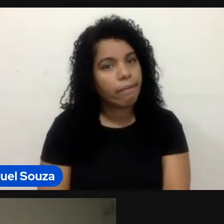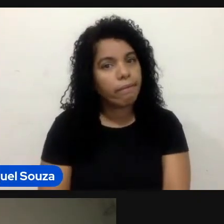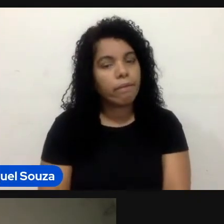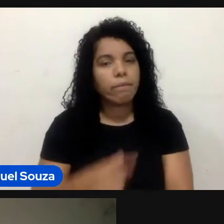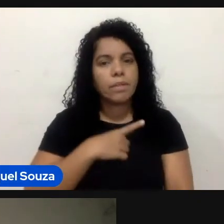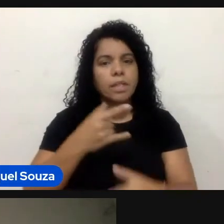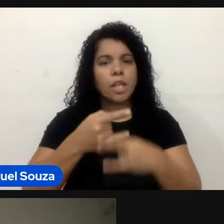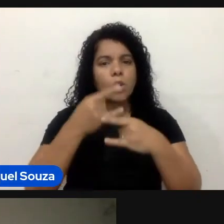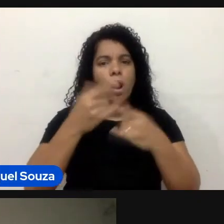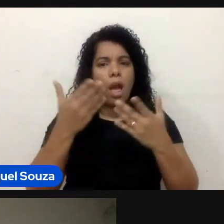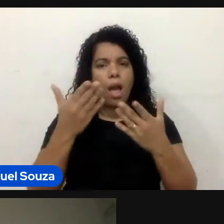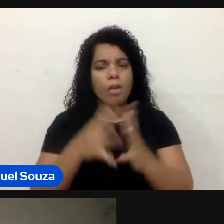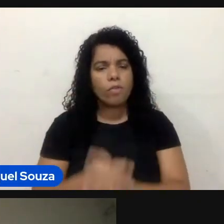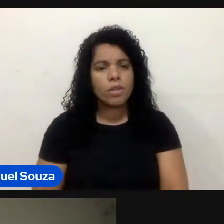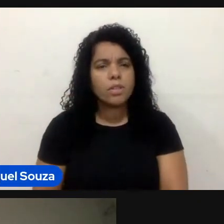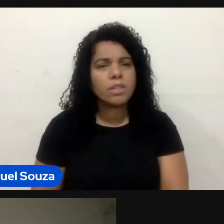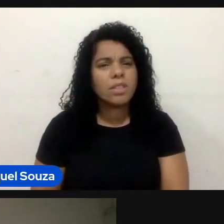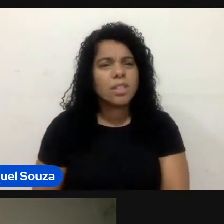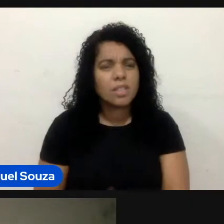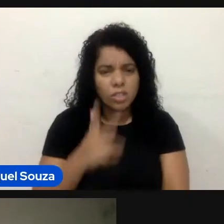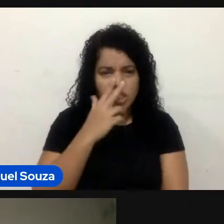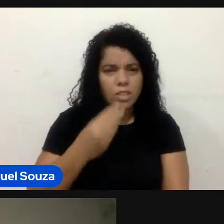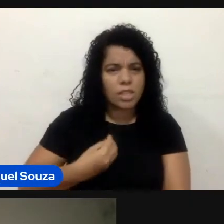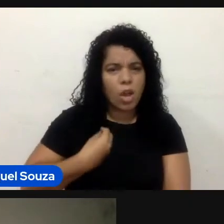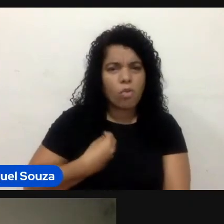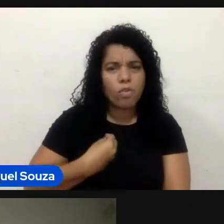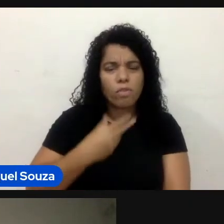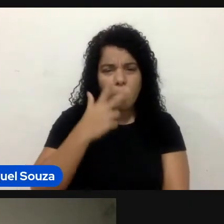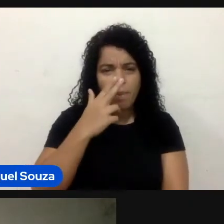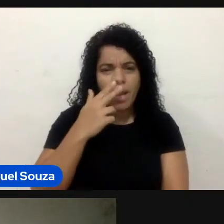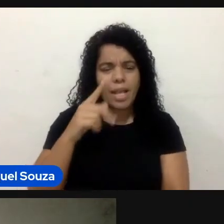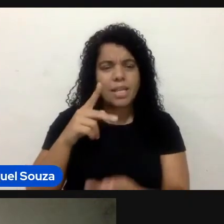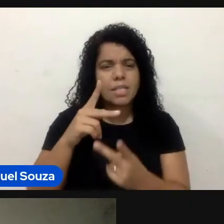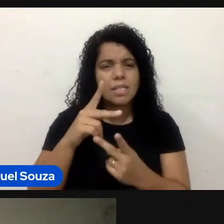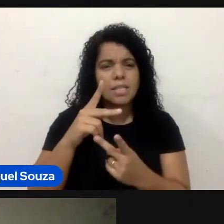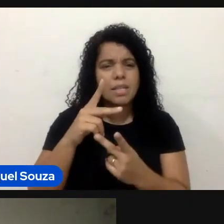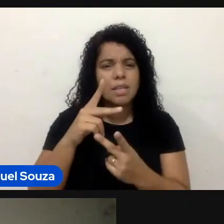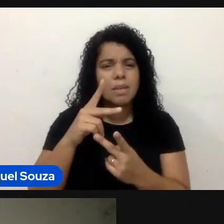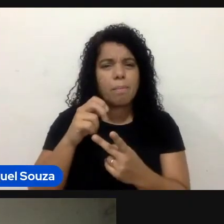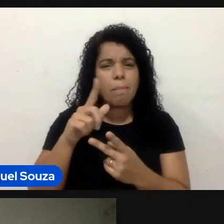A gente está ao vivo, mas parece que saiu do palco. Nossa Senhora.